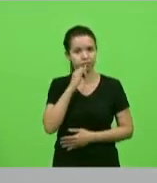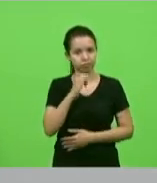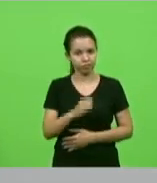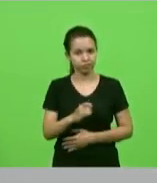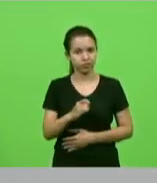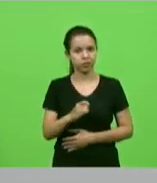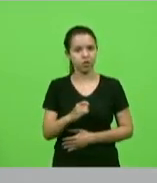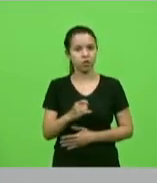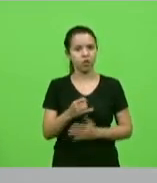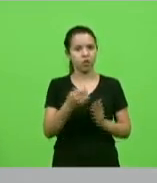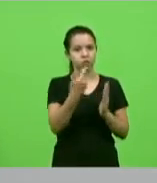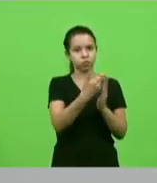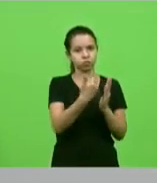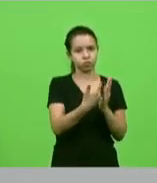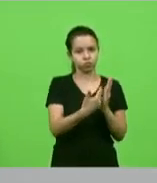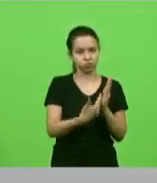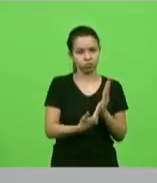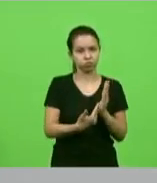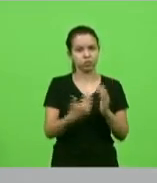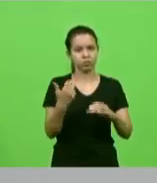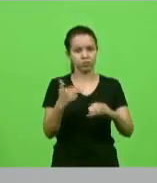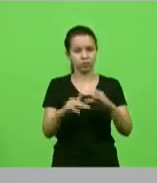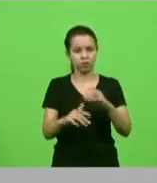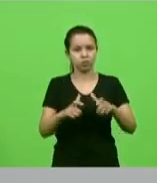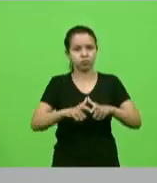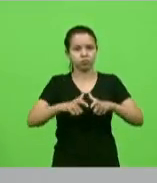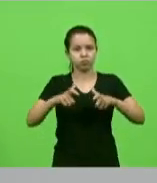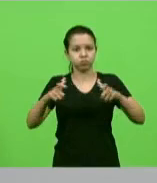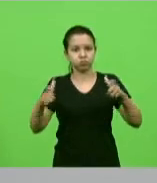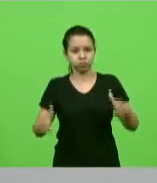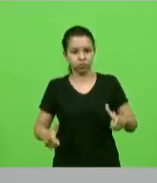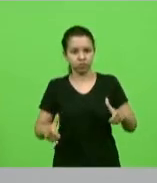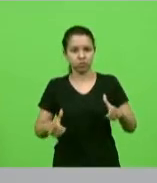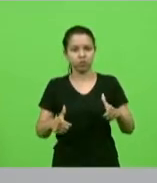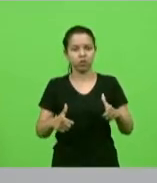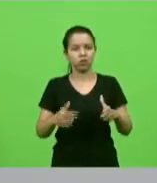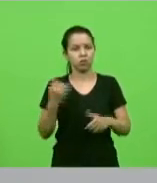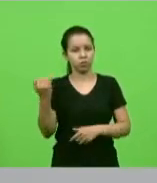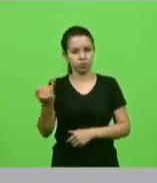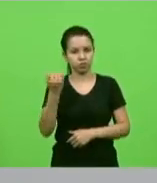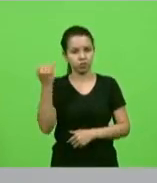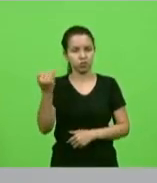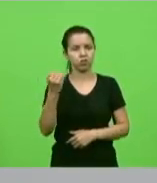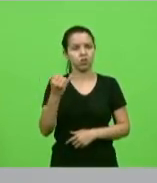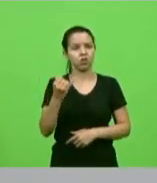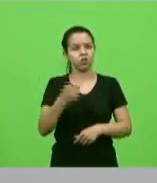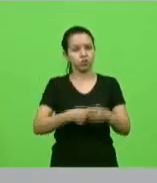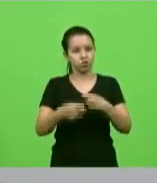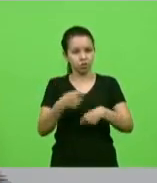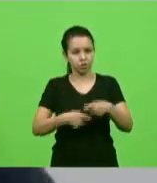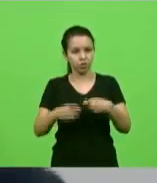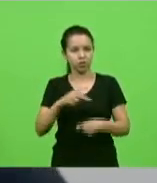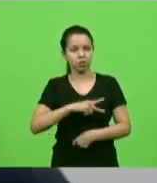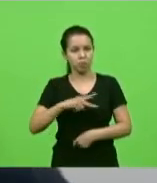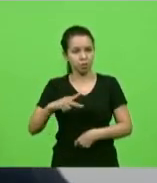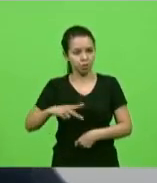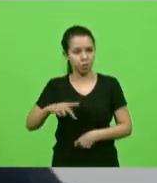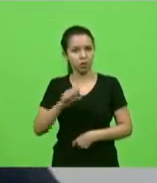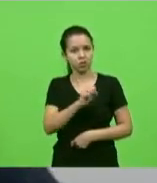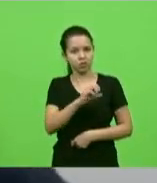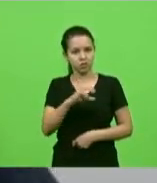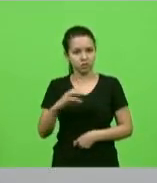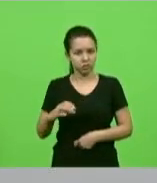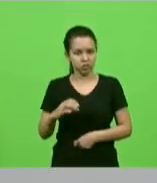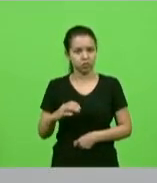conteúdo da mensagem era de alcance amplo e genérico, portanto, em favor de toda a administração pública de Santa